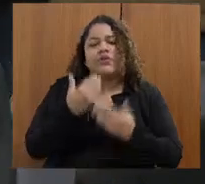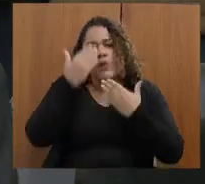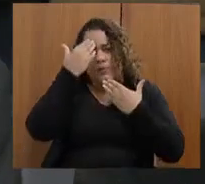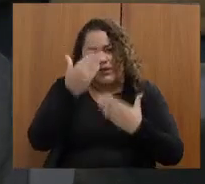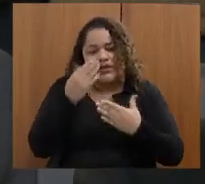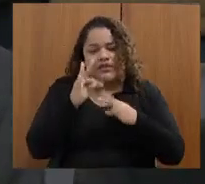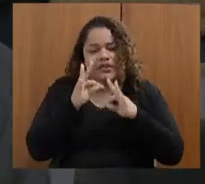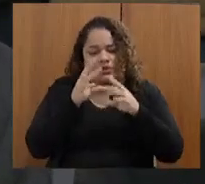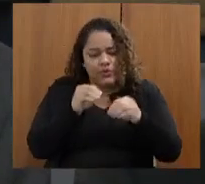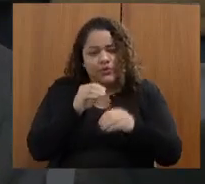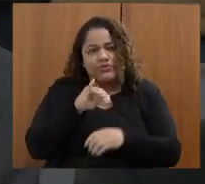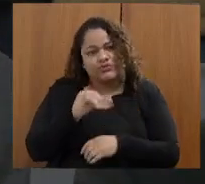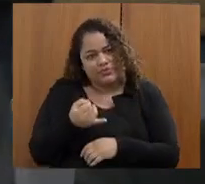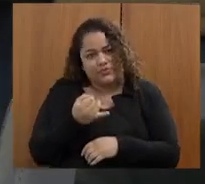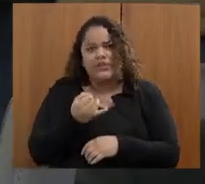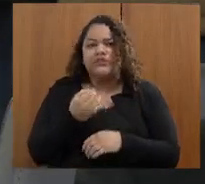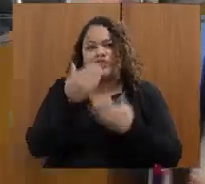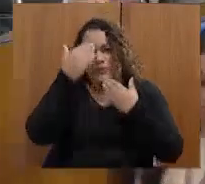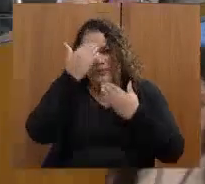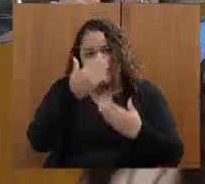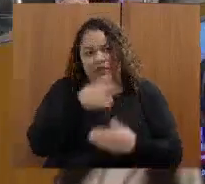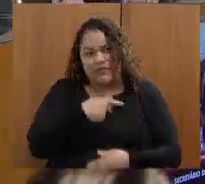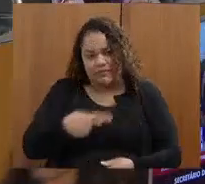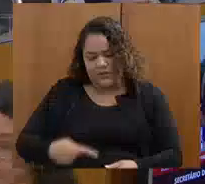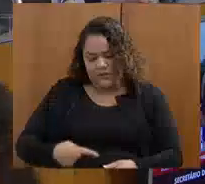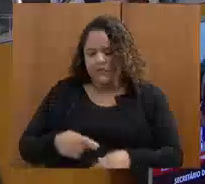todos pela oportunidade Obrigado Presidente